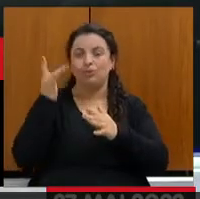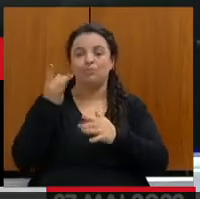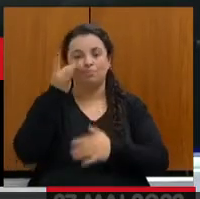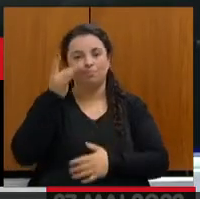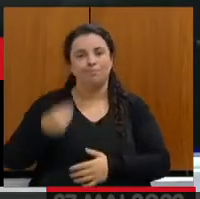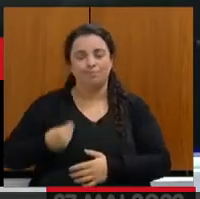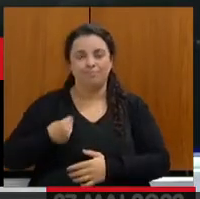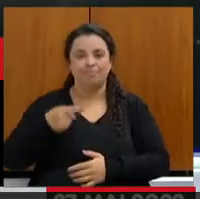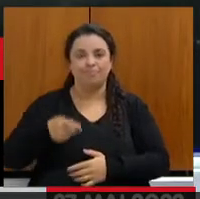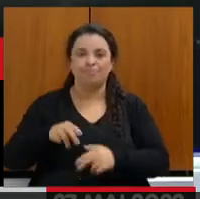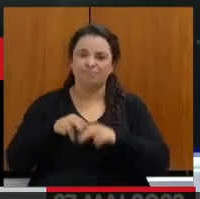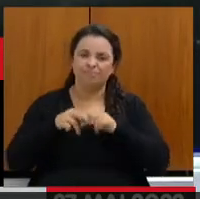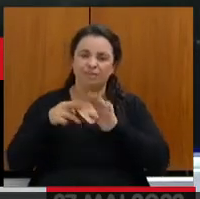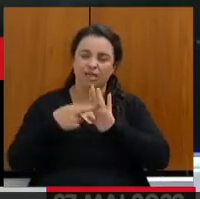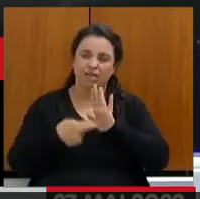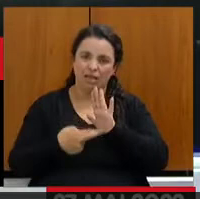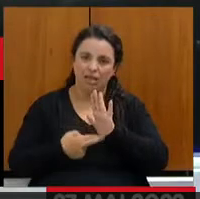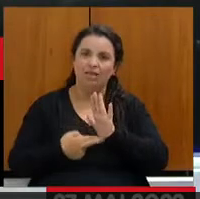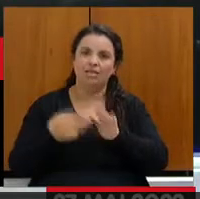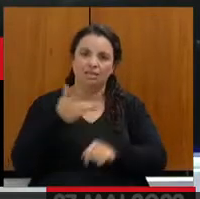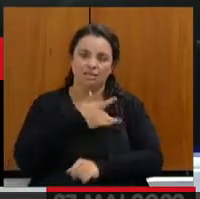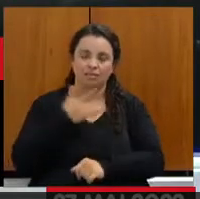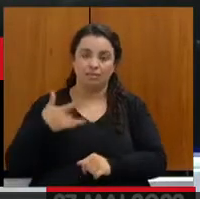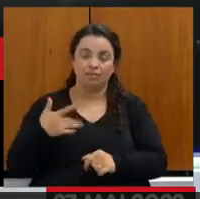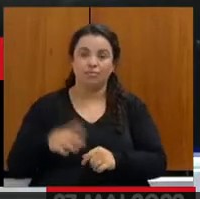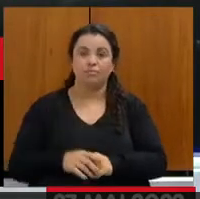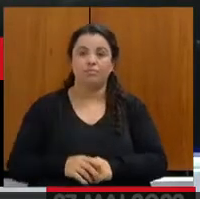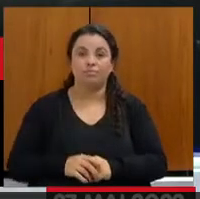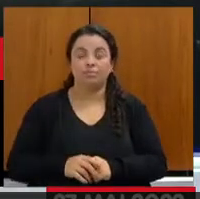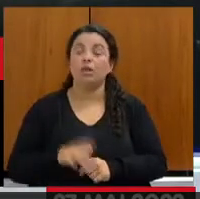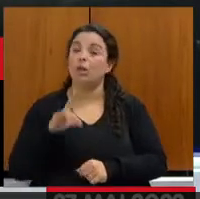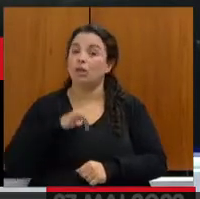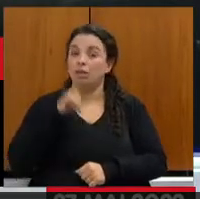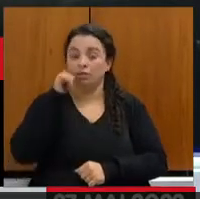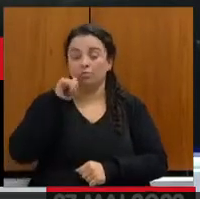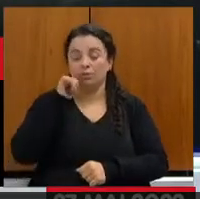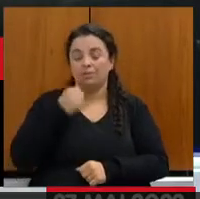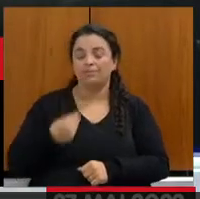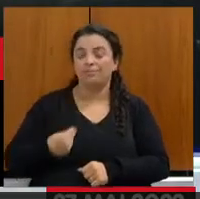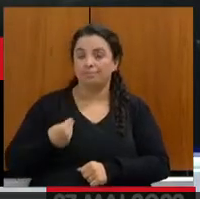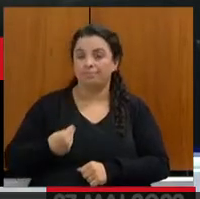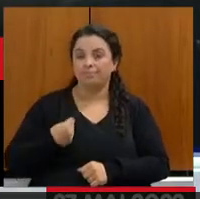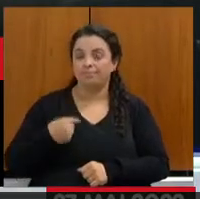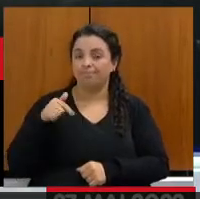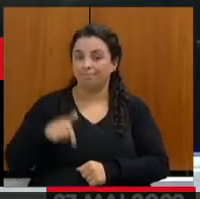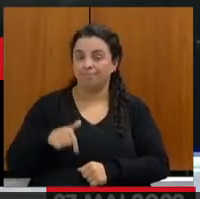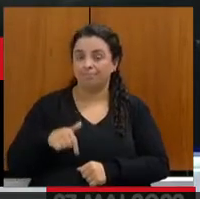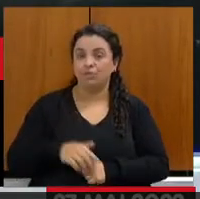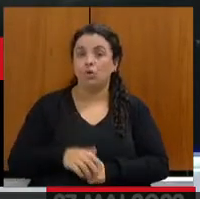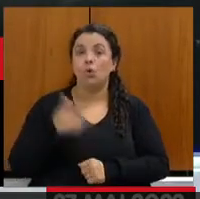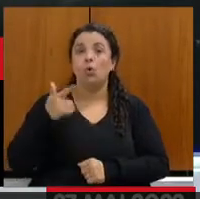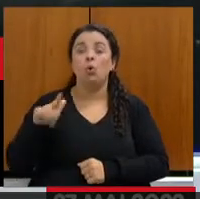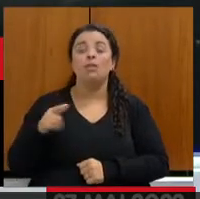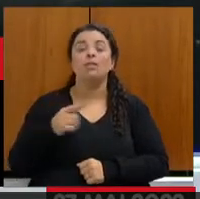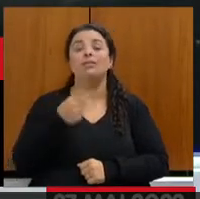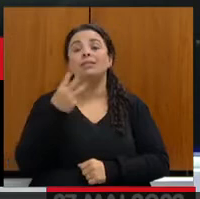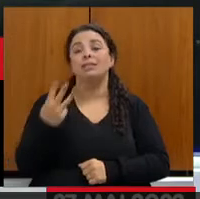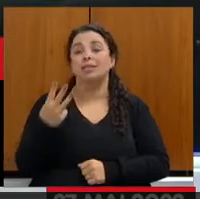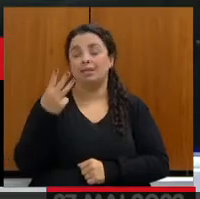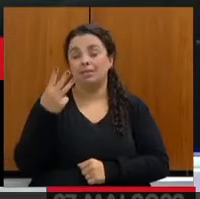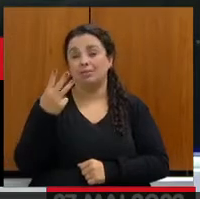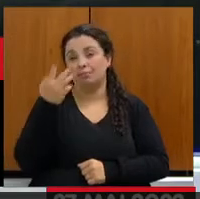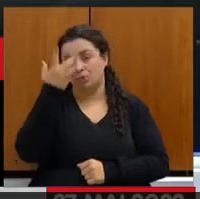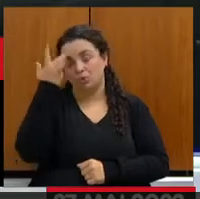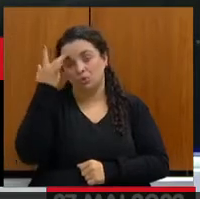por conta disso além das mulheres aqui presentes outras três e convidadas confirmaram para aquela